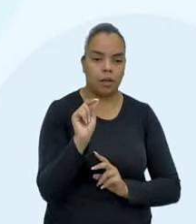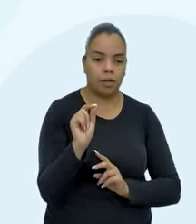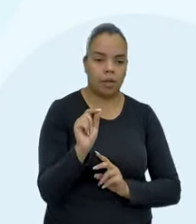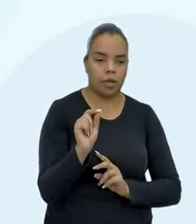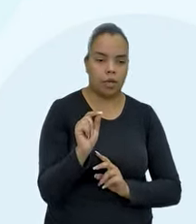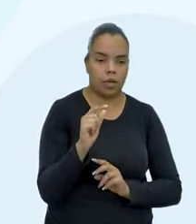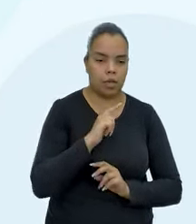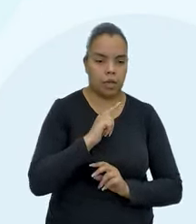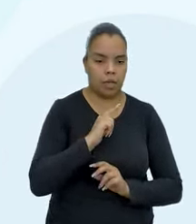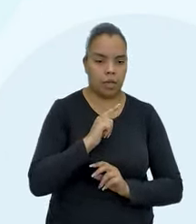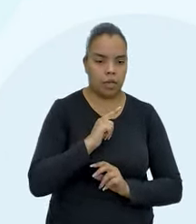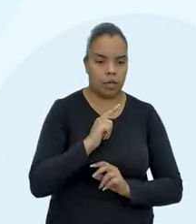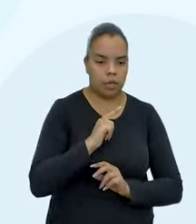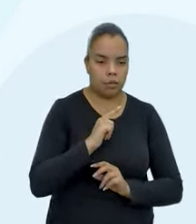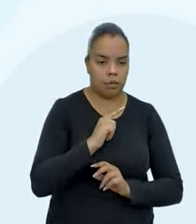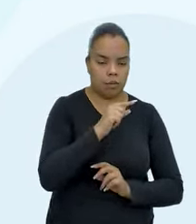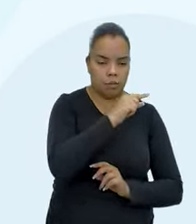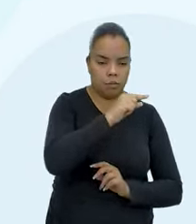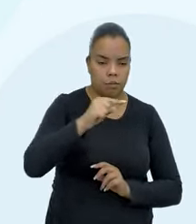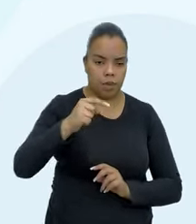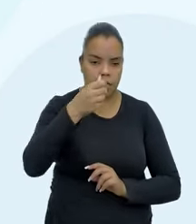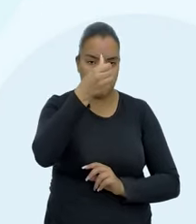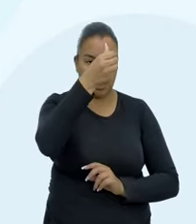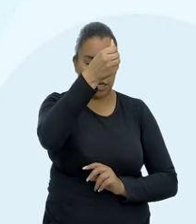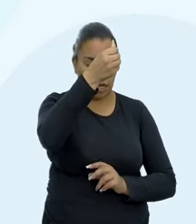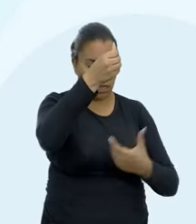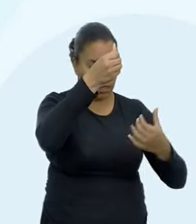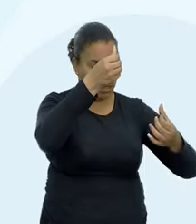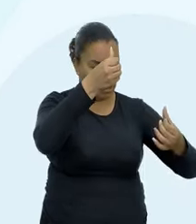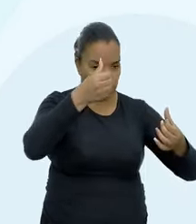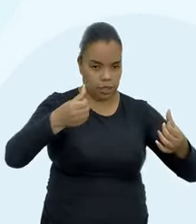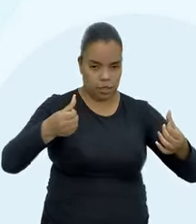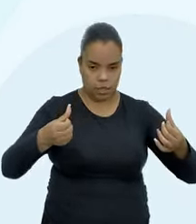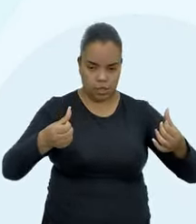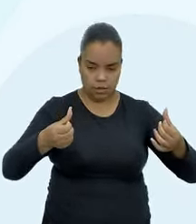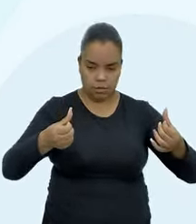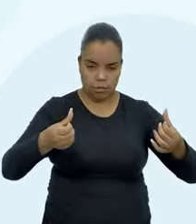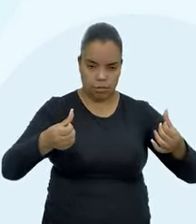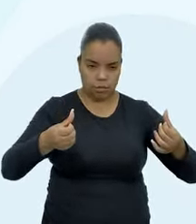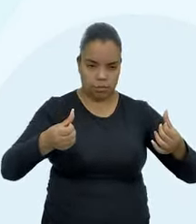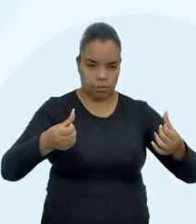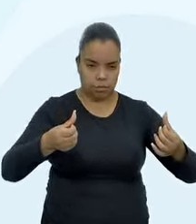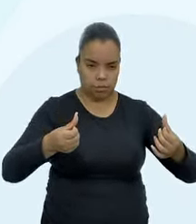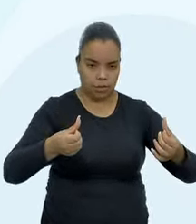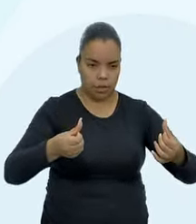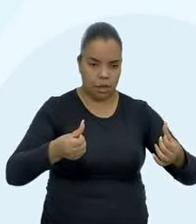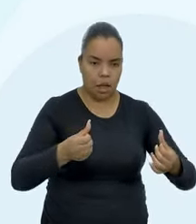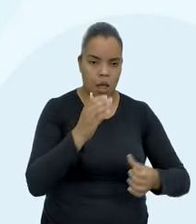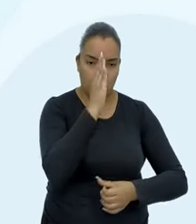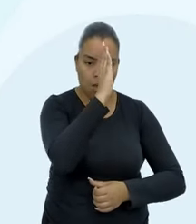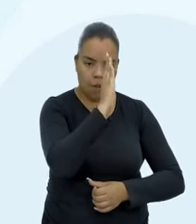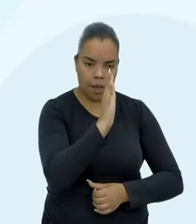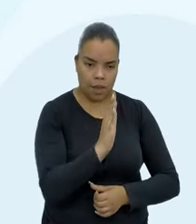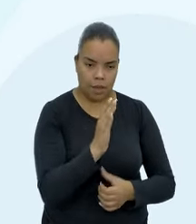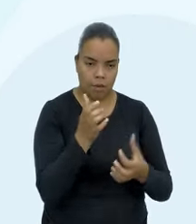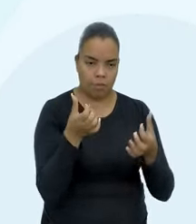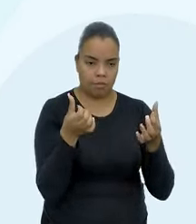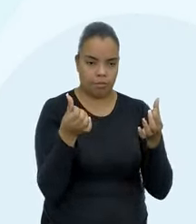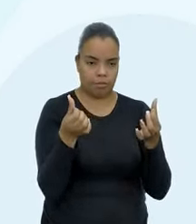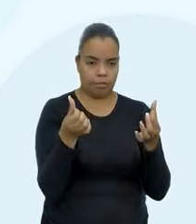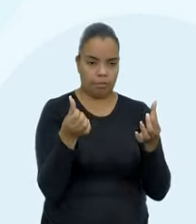seis em dois grupos de seis então esse 1 sobre 2 não é o verdadeiro o meio verdadeiro é esse